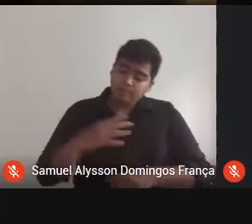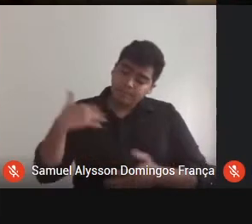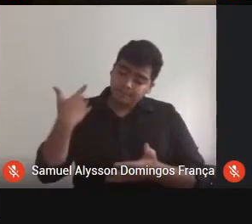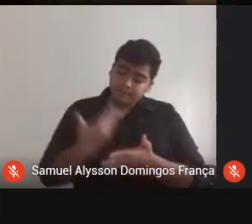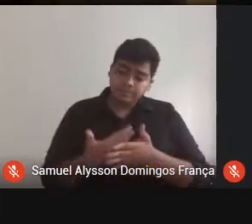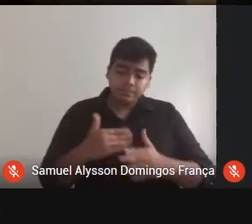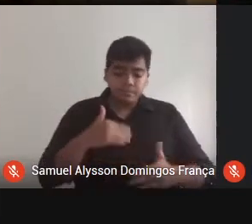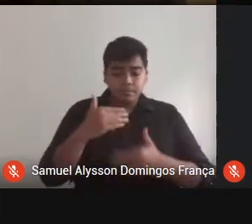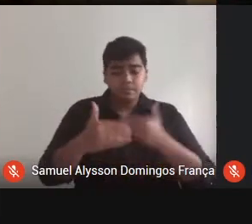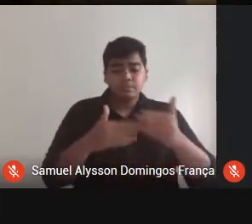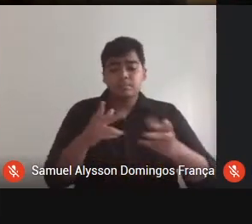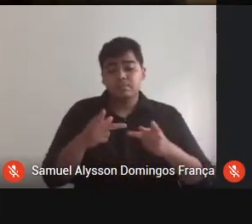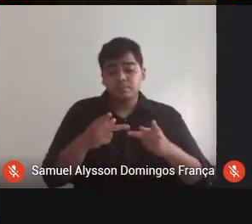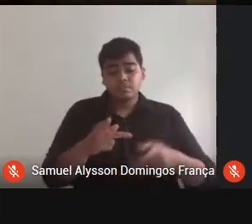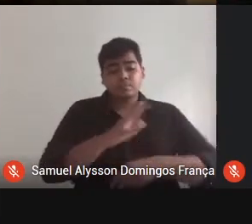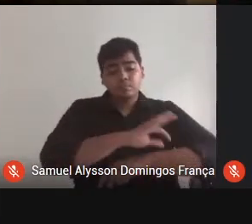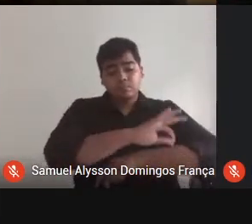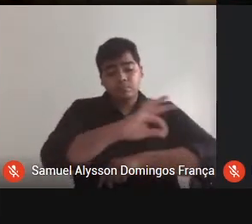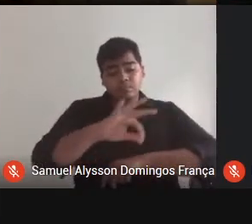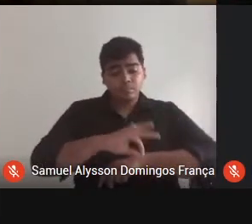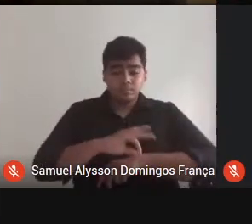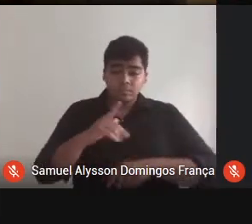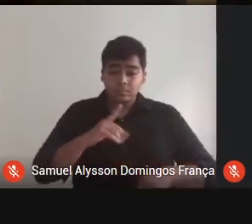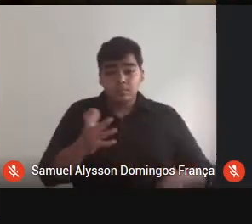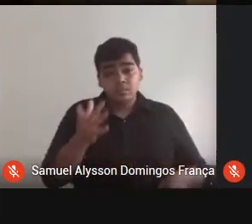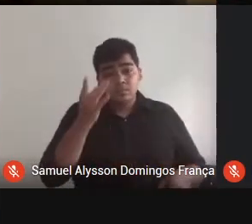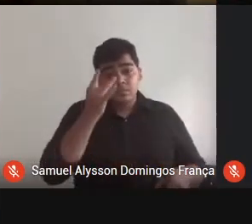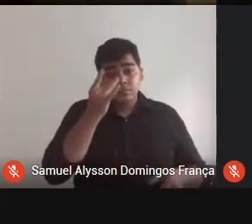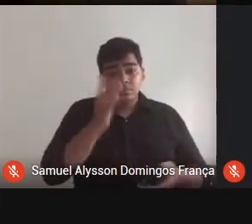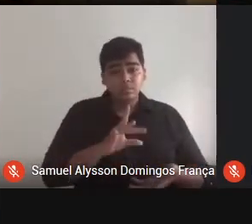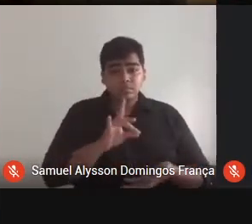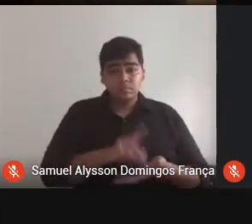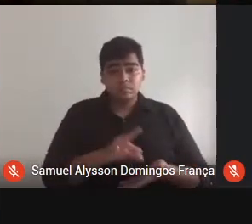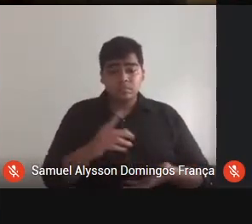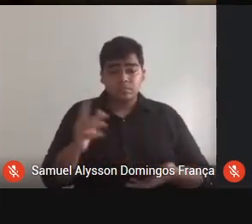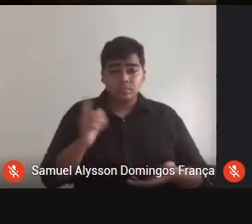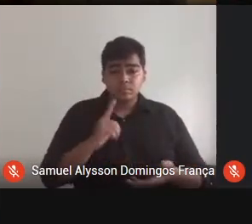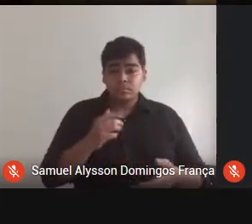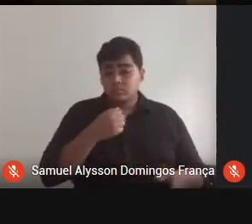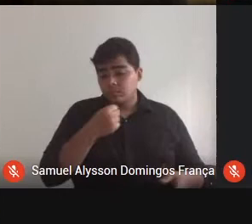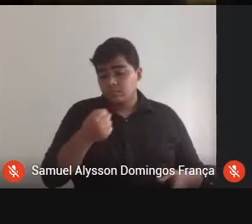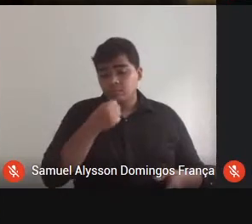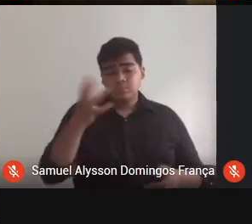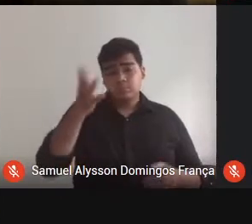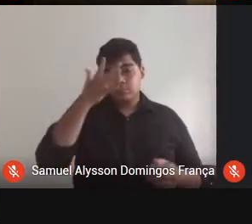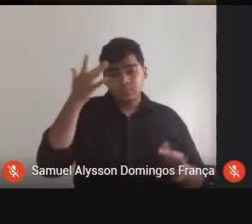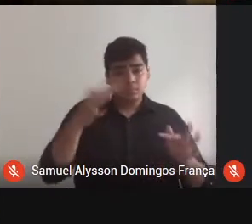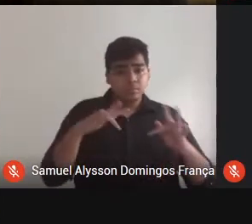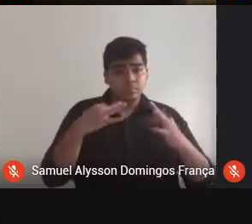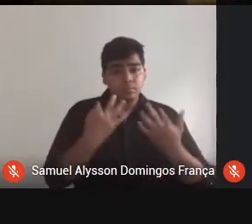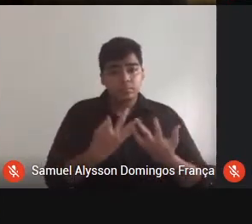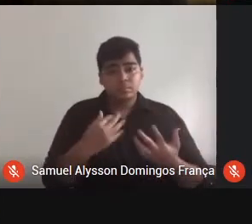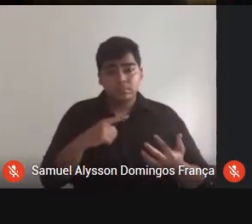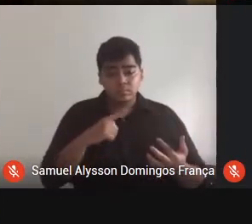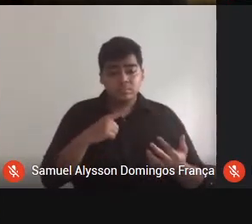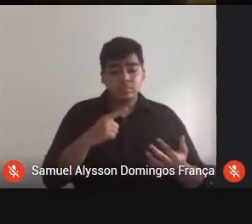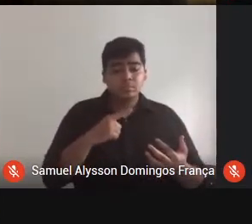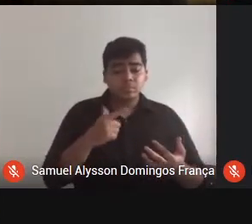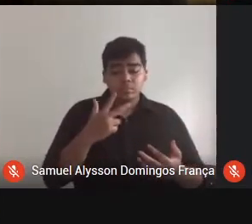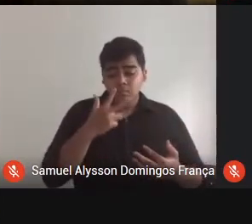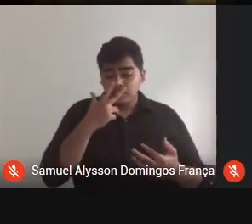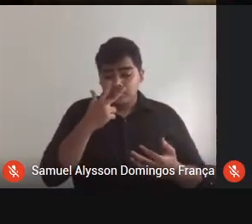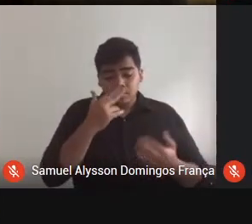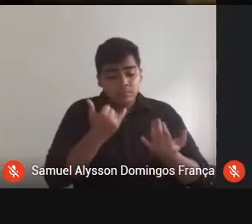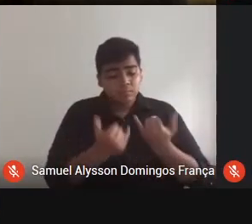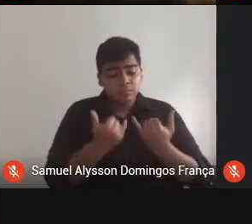de arquitetura em uma situação real. Eles entrevistam mesmo, né, pessoas, famílias, simulando uma realidade. Então, nós